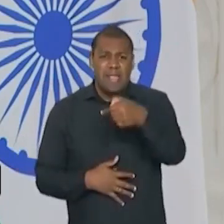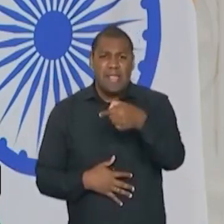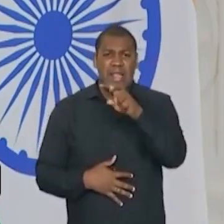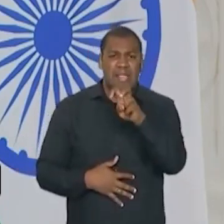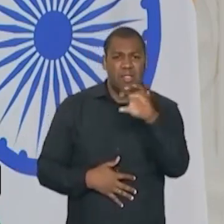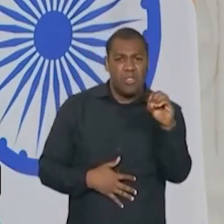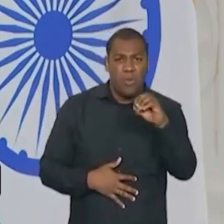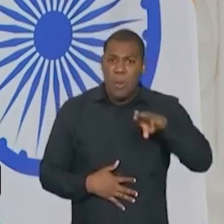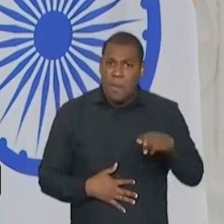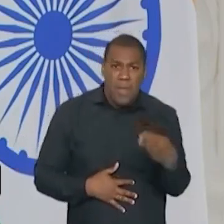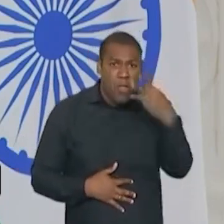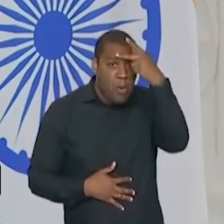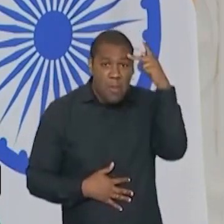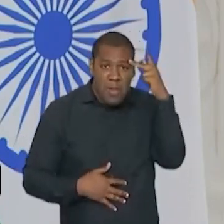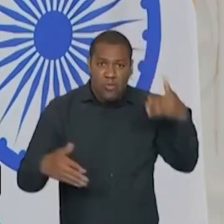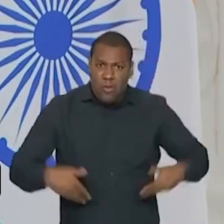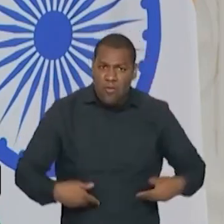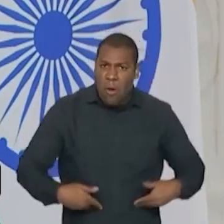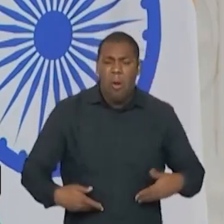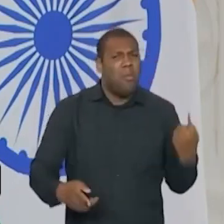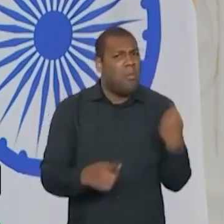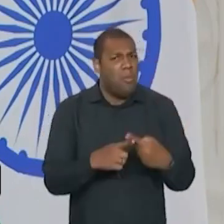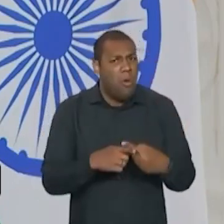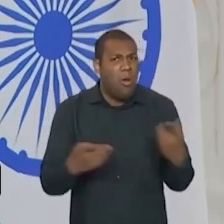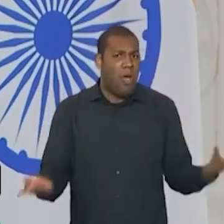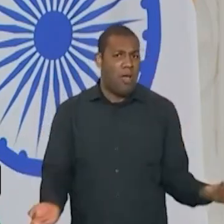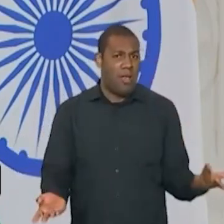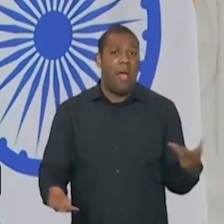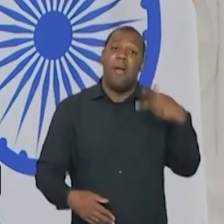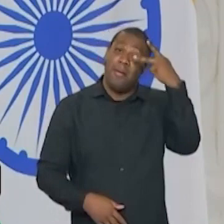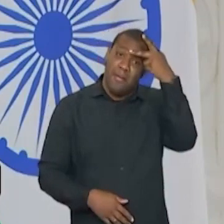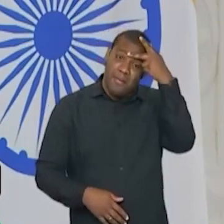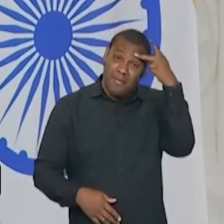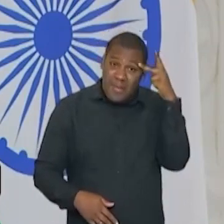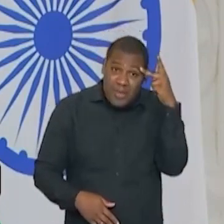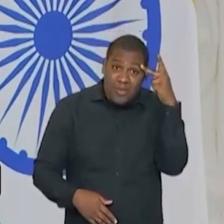pessoas passando fome? Obviamente que é a falta de dinheiro para comprar.